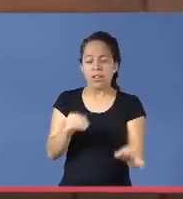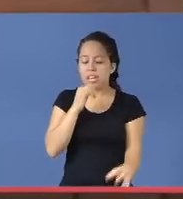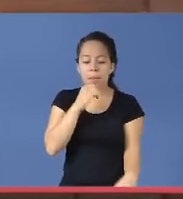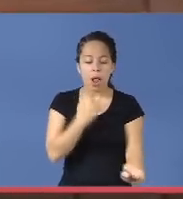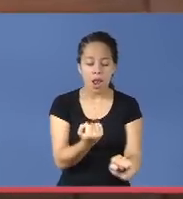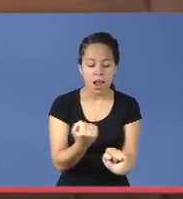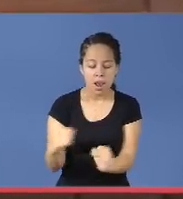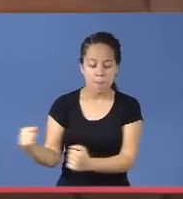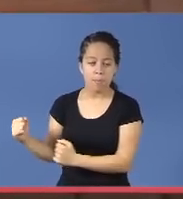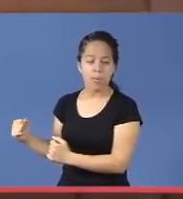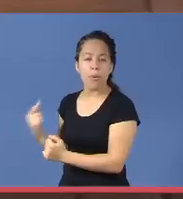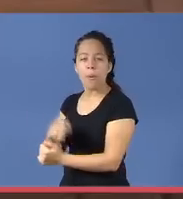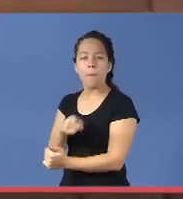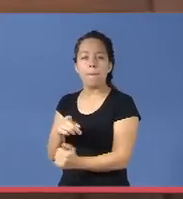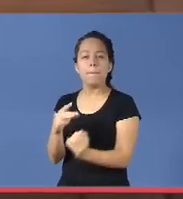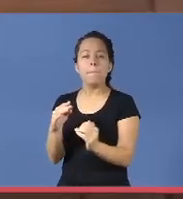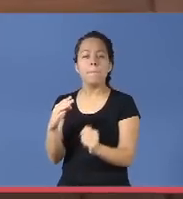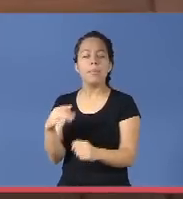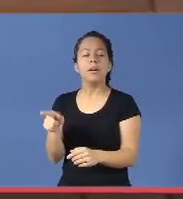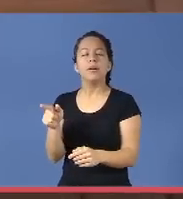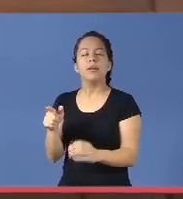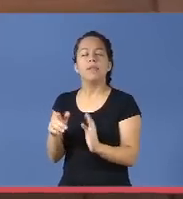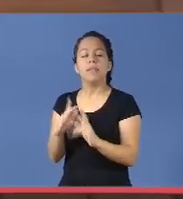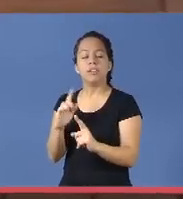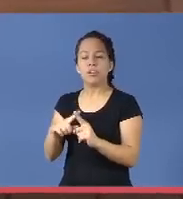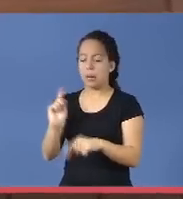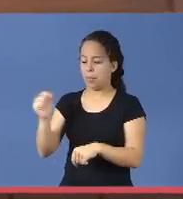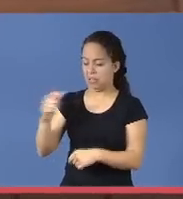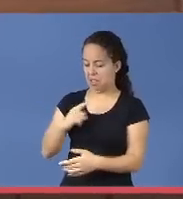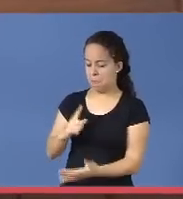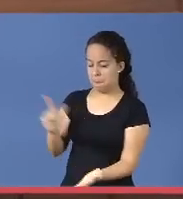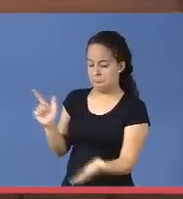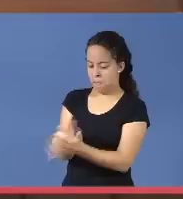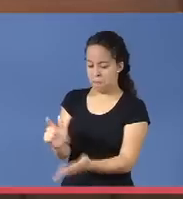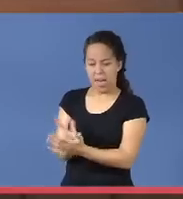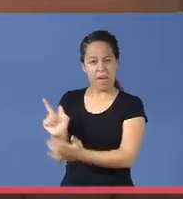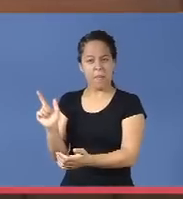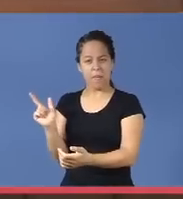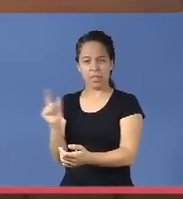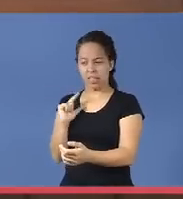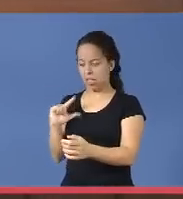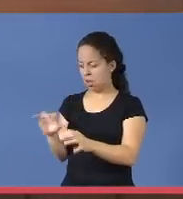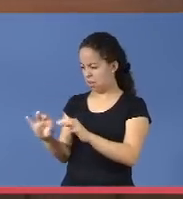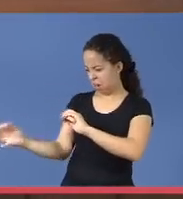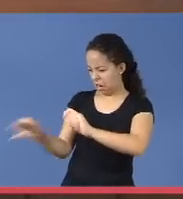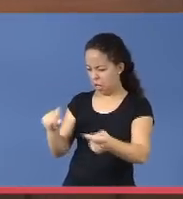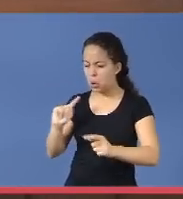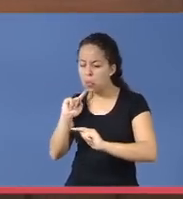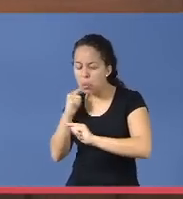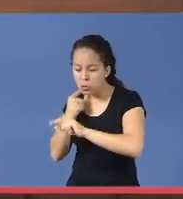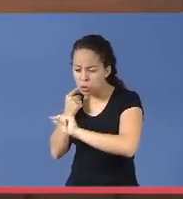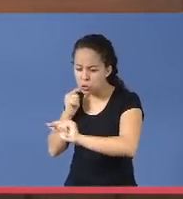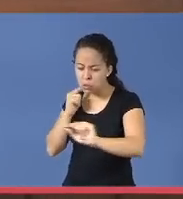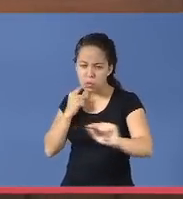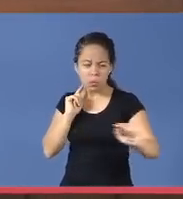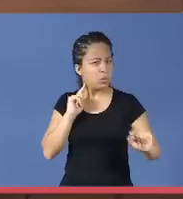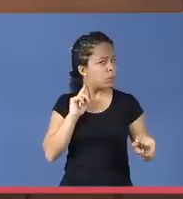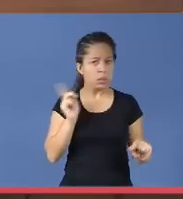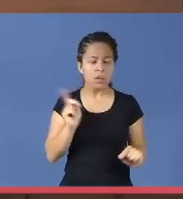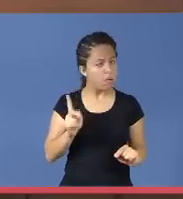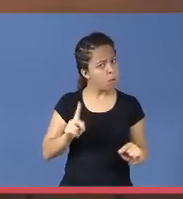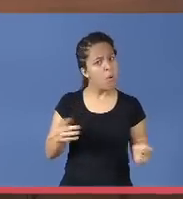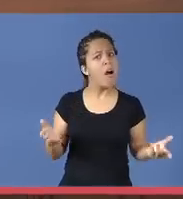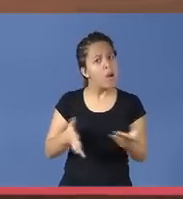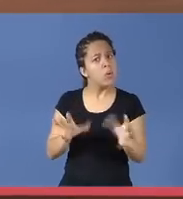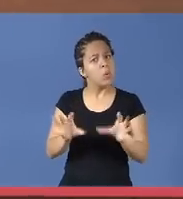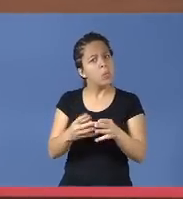de pedaço de pau, de madeira, de escorpião, de não sei o quê. Que negócio é esse? Então, não, está limpo, vai